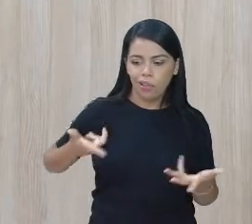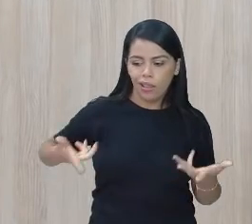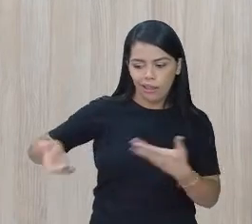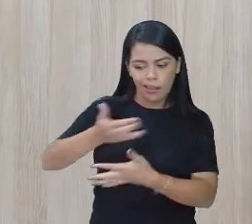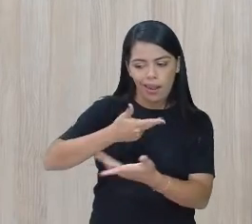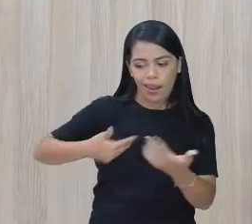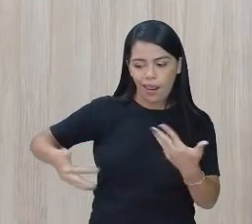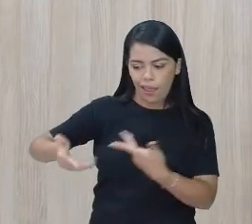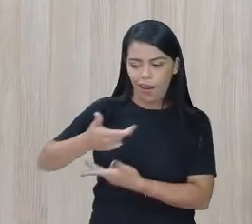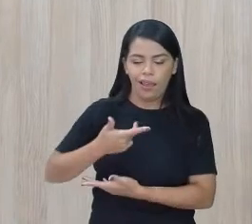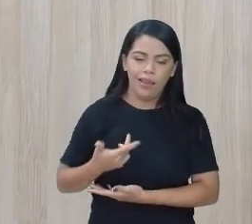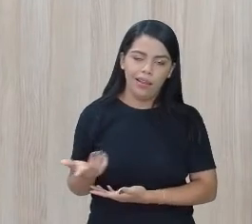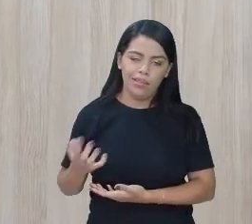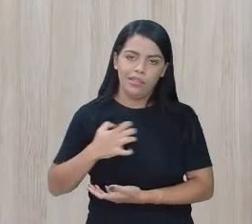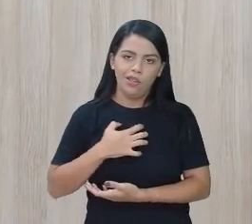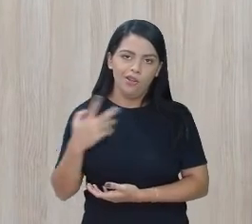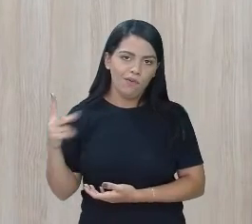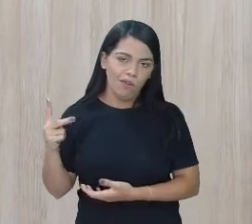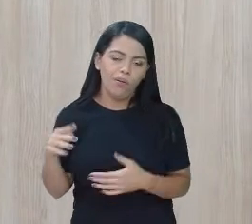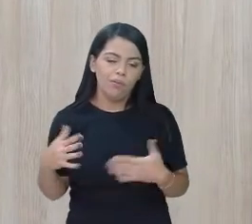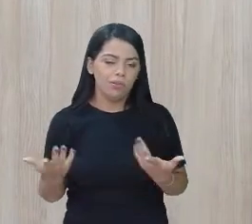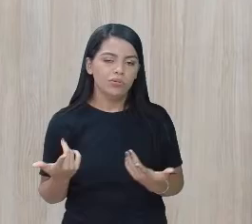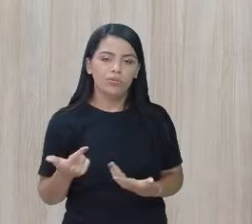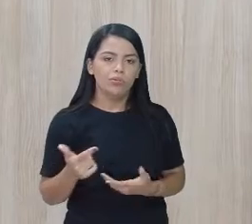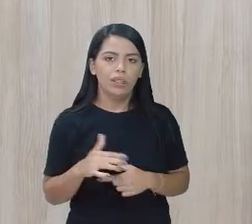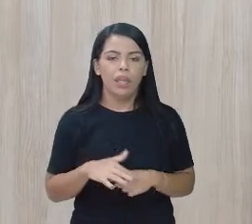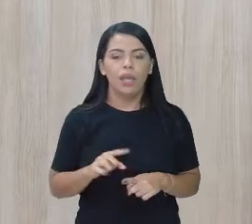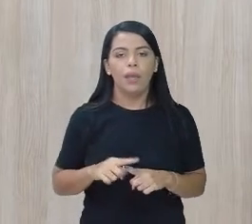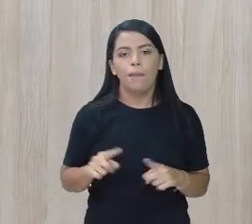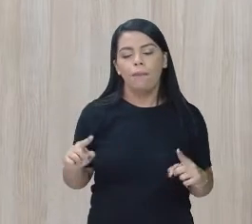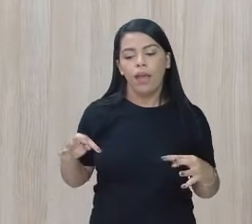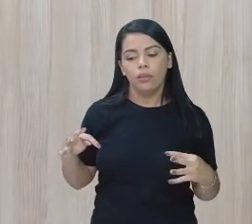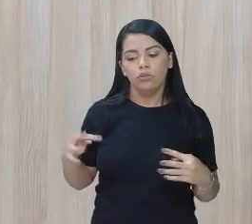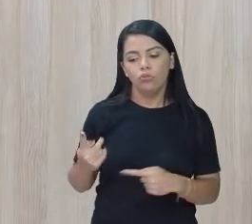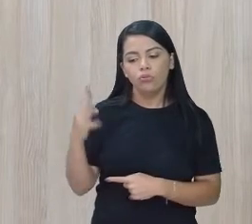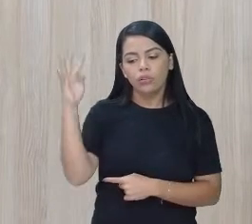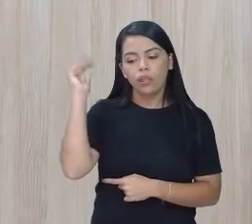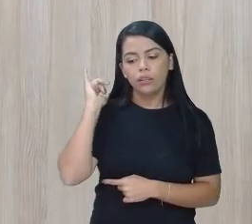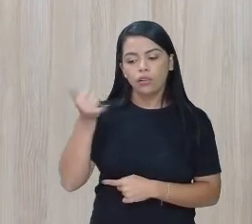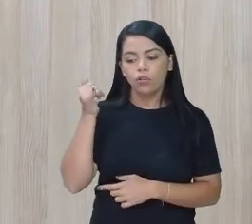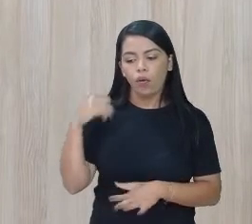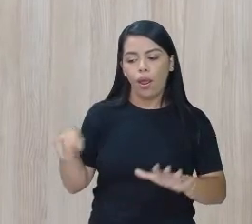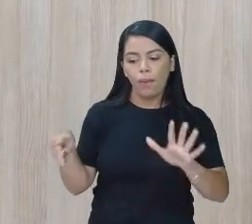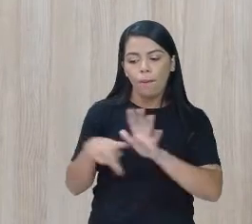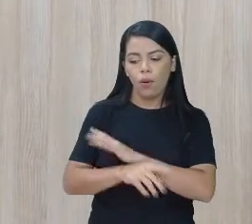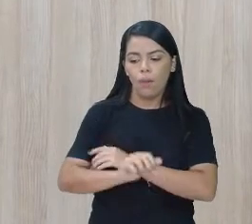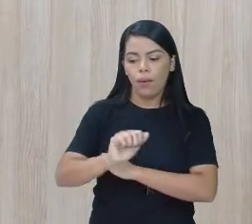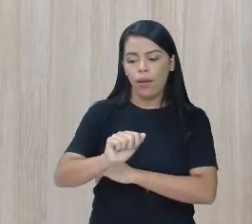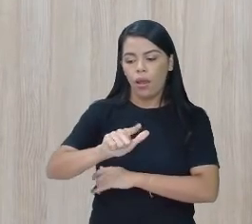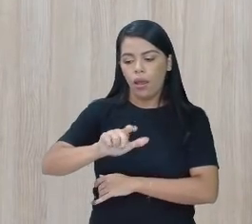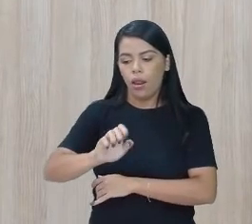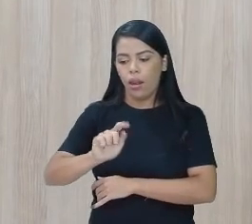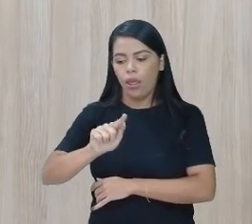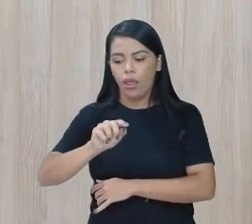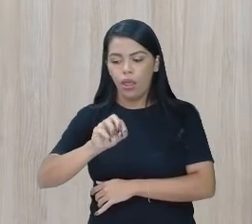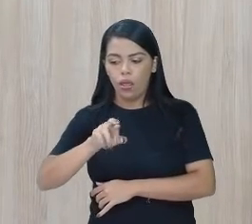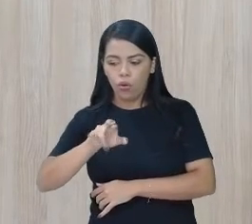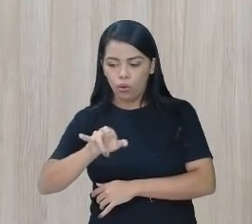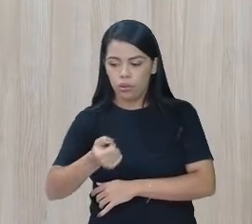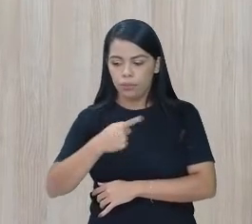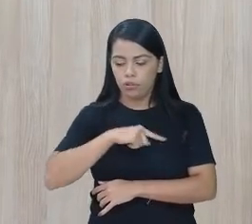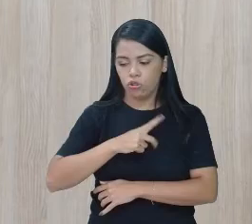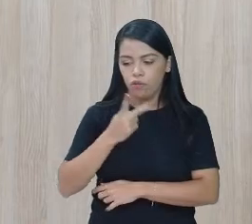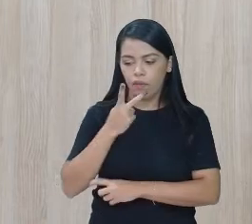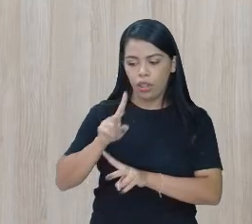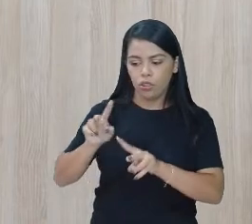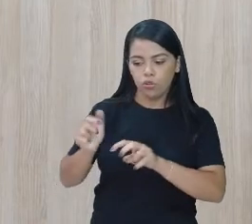dessa forma, conversando desse jeito, mas isso tudo, essa historinha toda, é uma alegoria para falar sobre esse outro